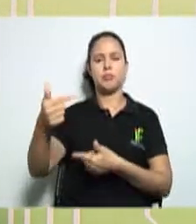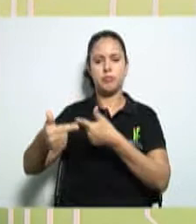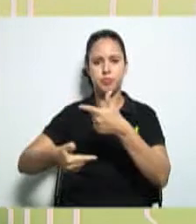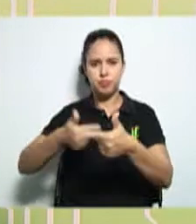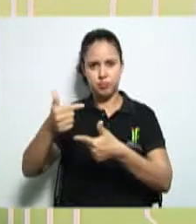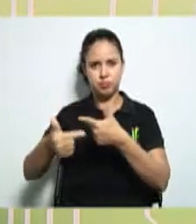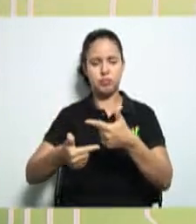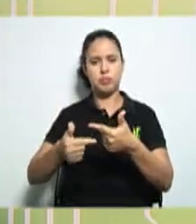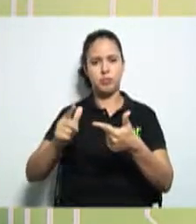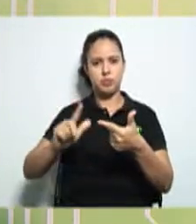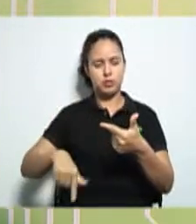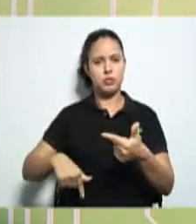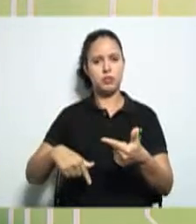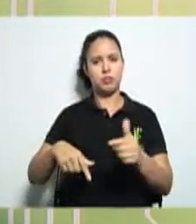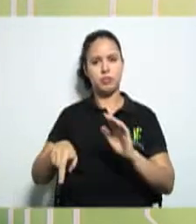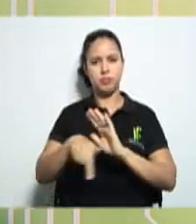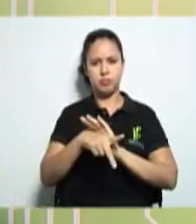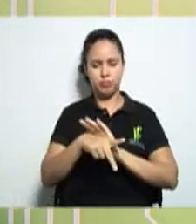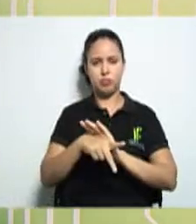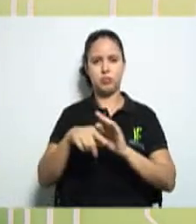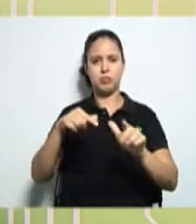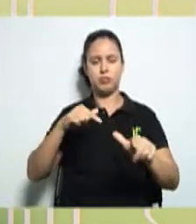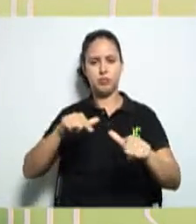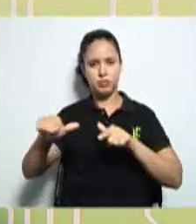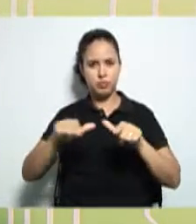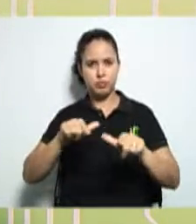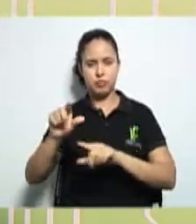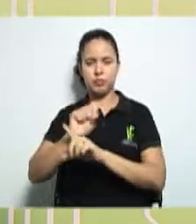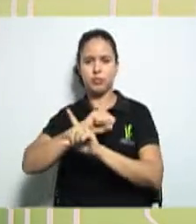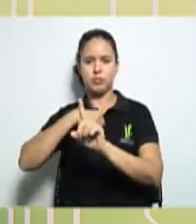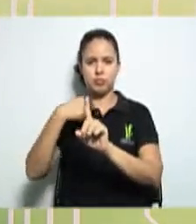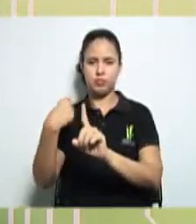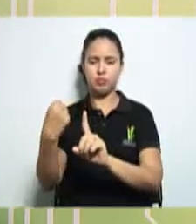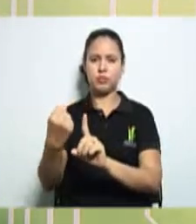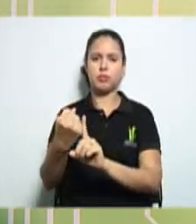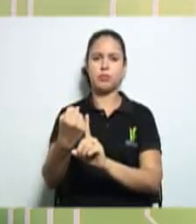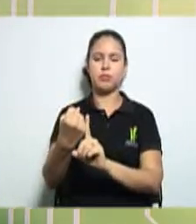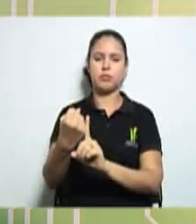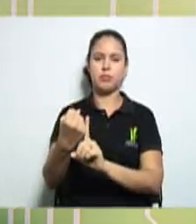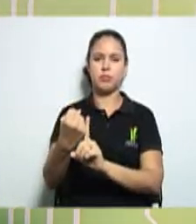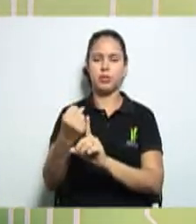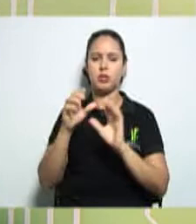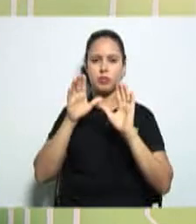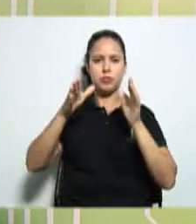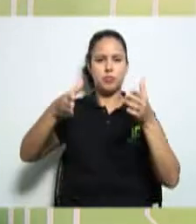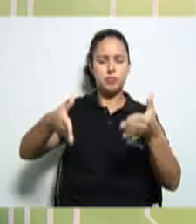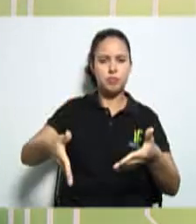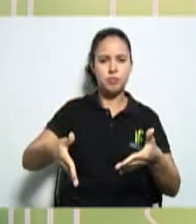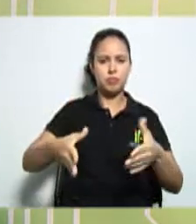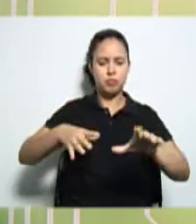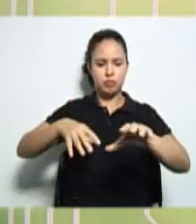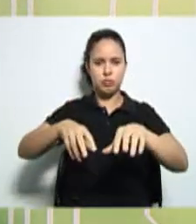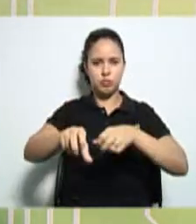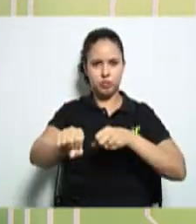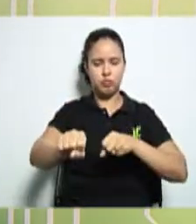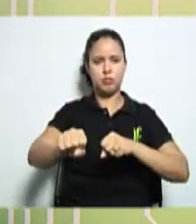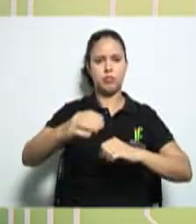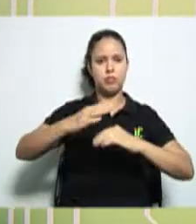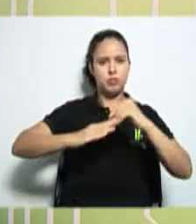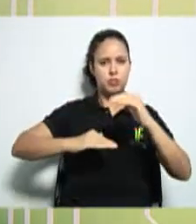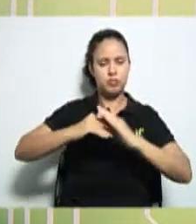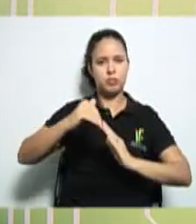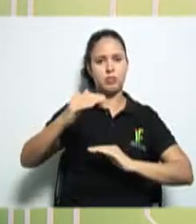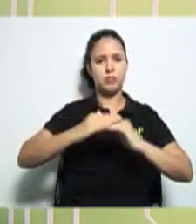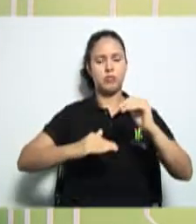somos servidores e estamos prestando um serviço para a sociedade, um serviço voltado para a capacitação profissional